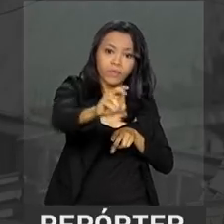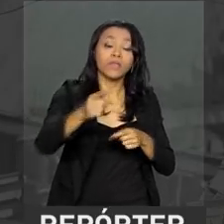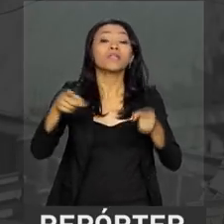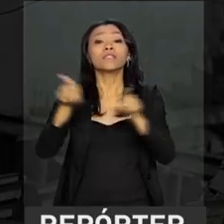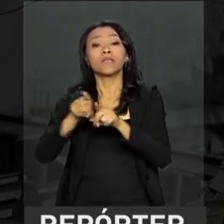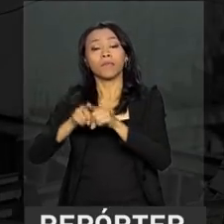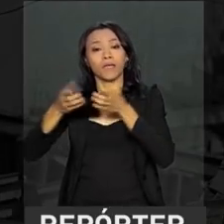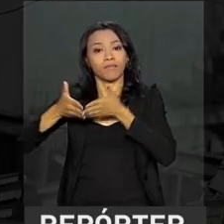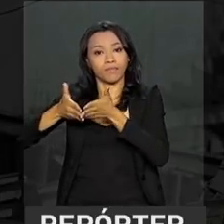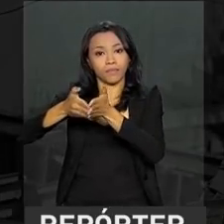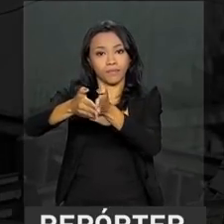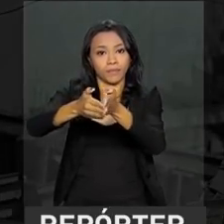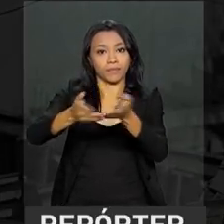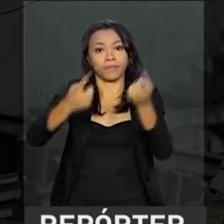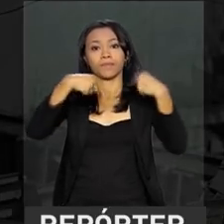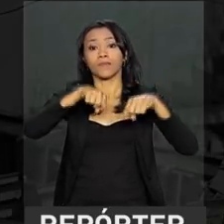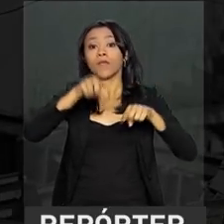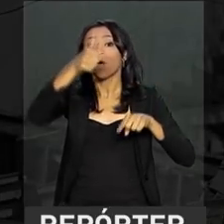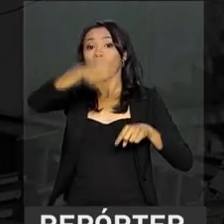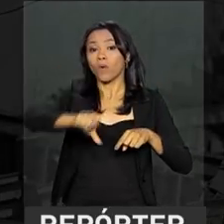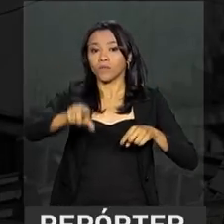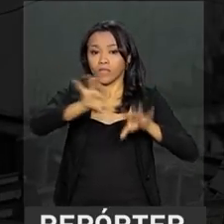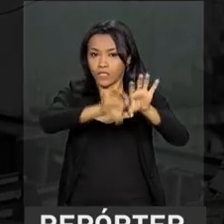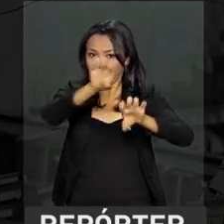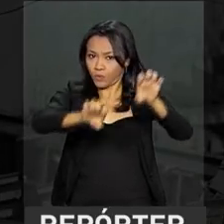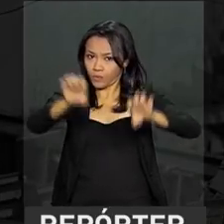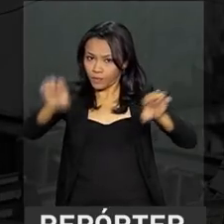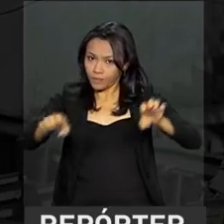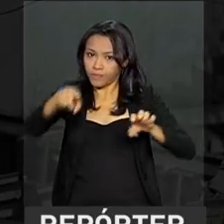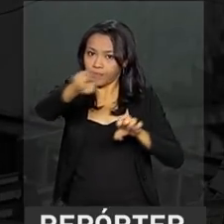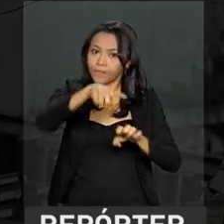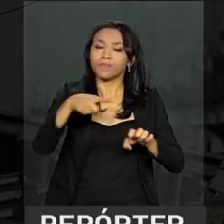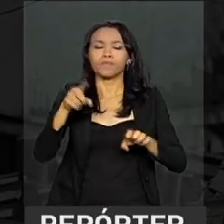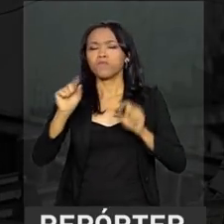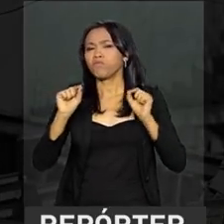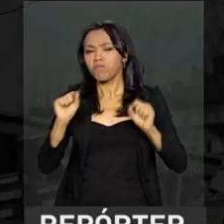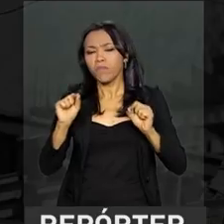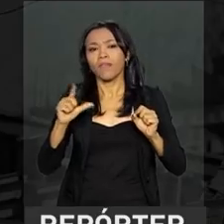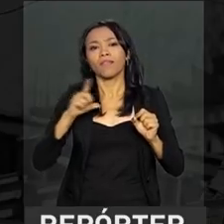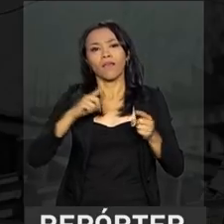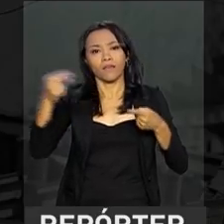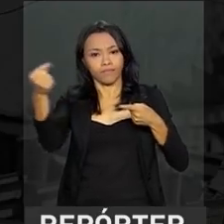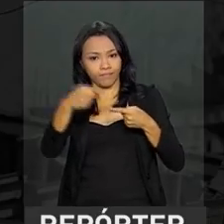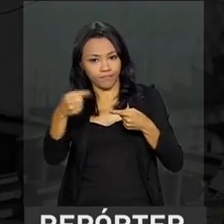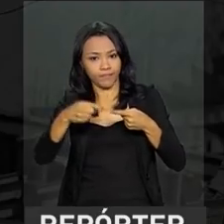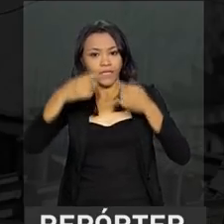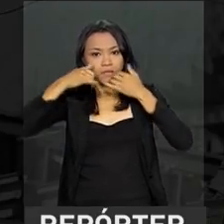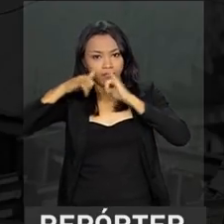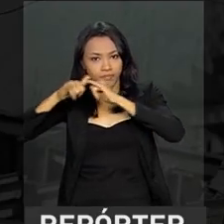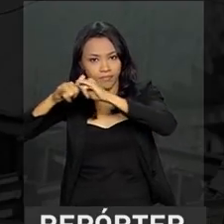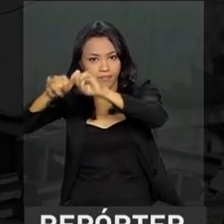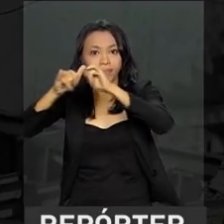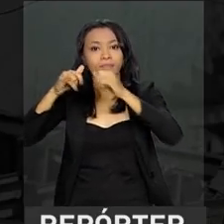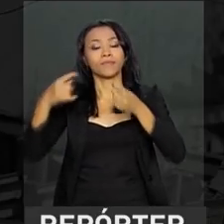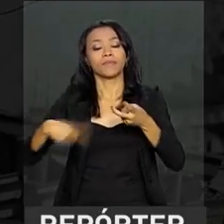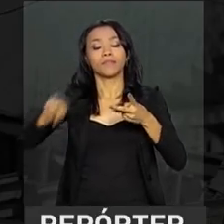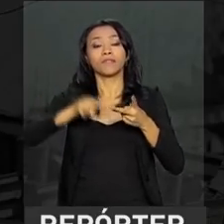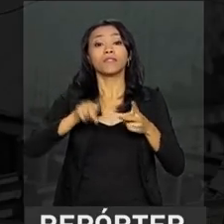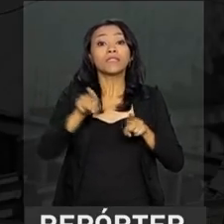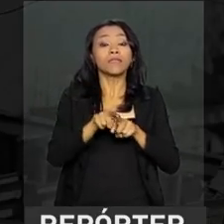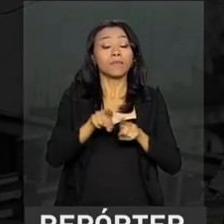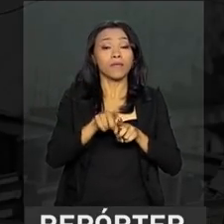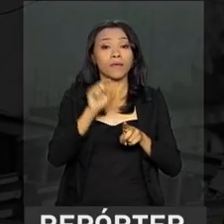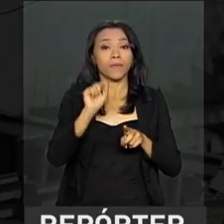canais na parte de infraestrutura as iniciativas também incluem direção e transmissão de energia além de